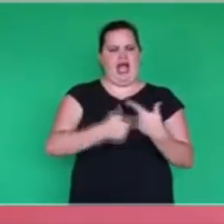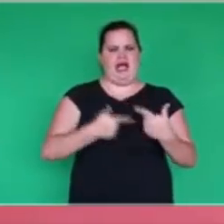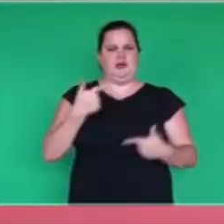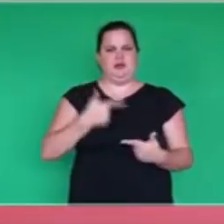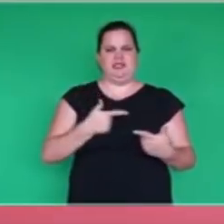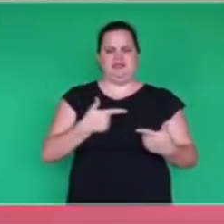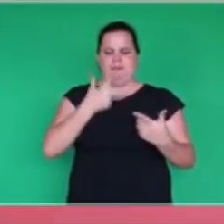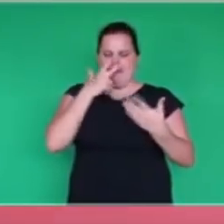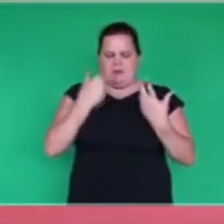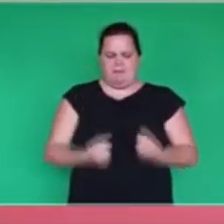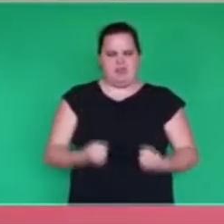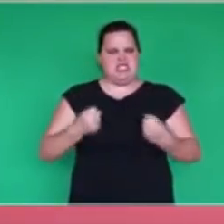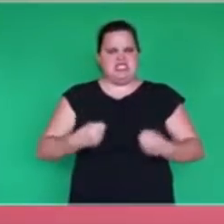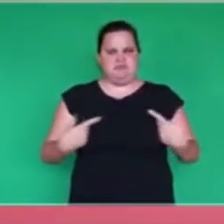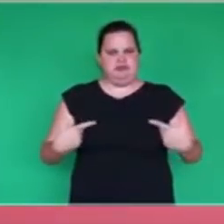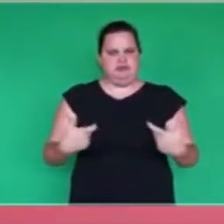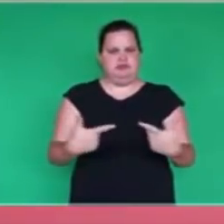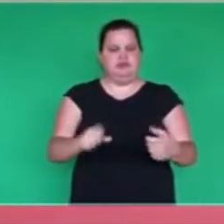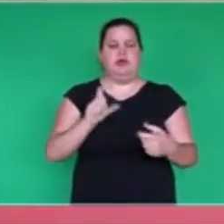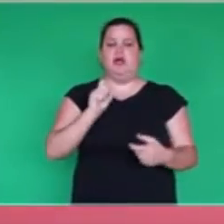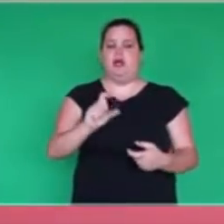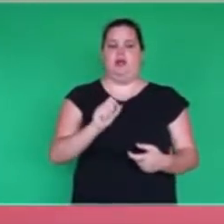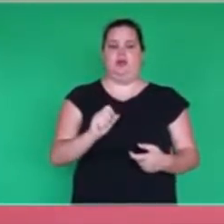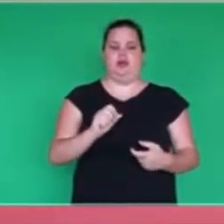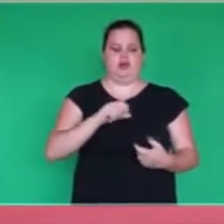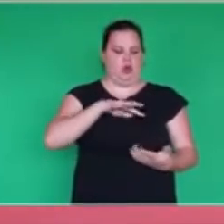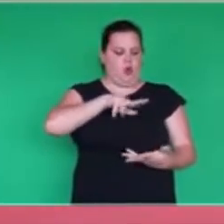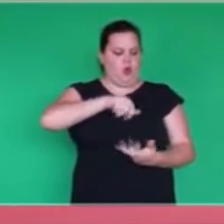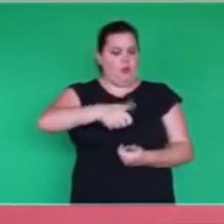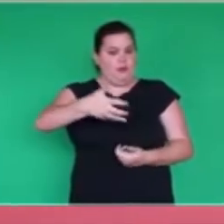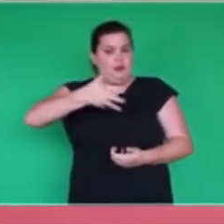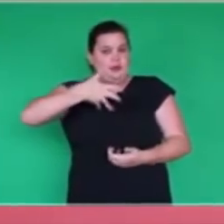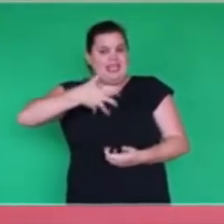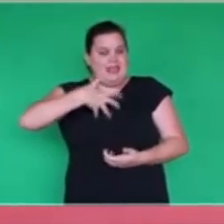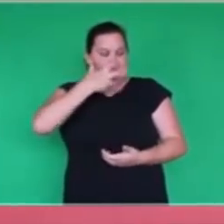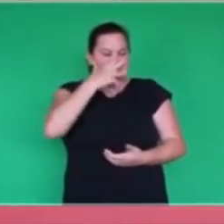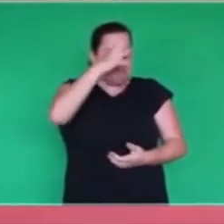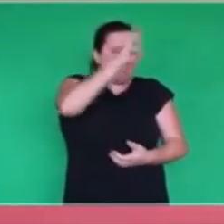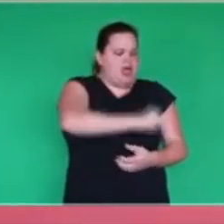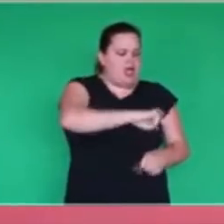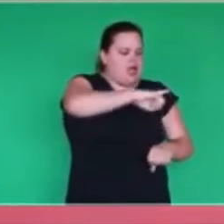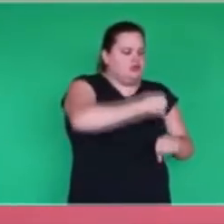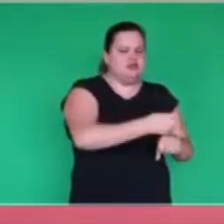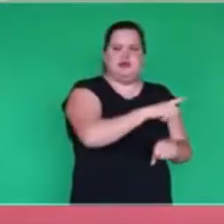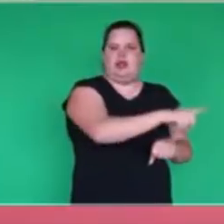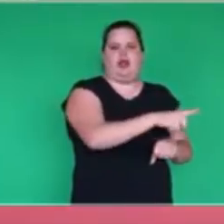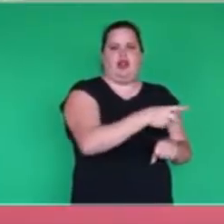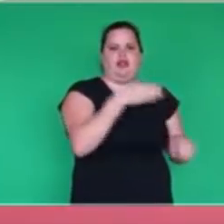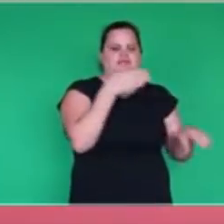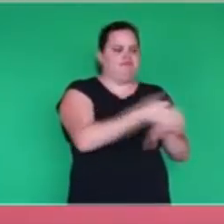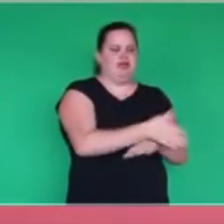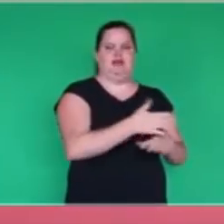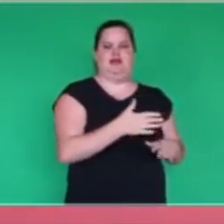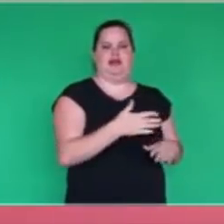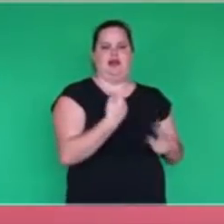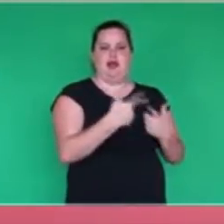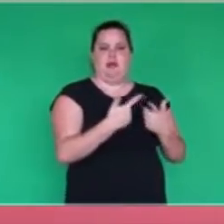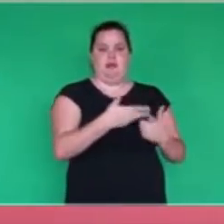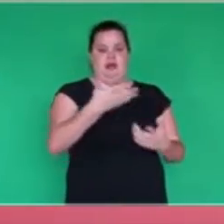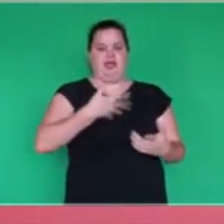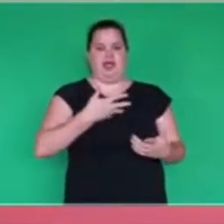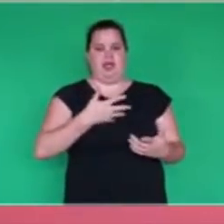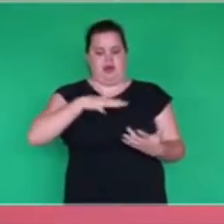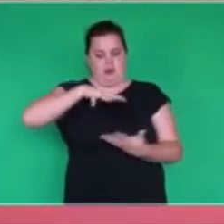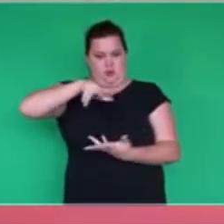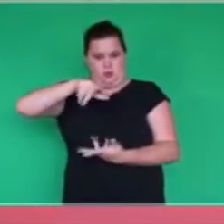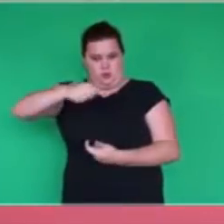que o mundo quer Jerusalém, porque o dono do mundo quer sentar no trono